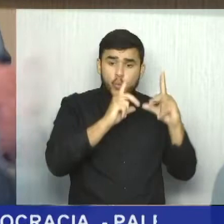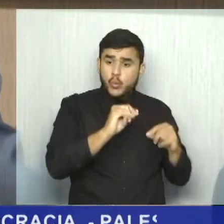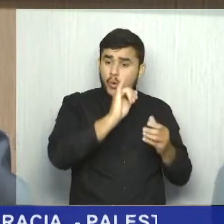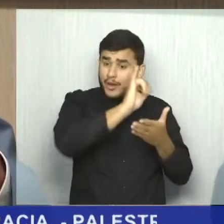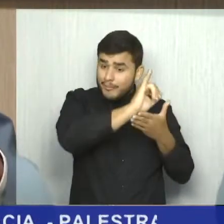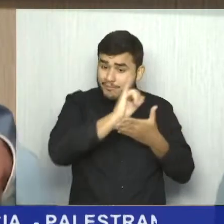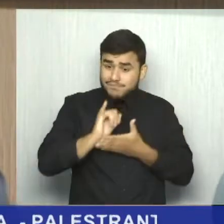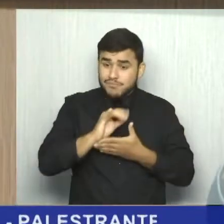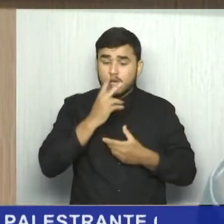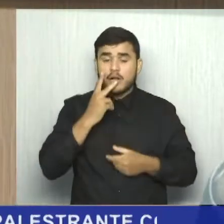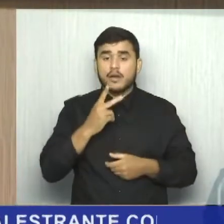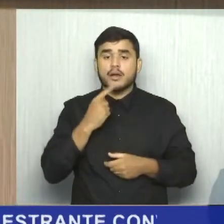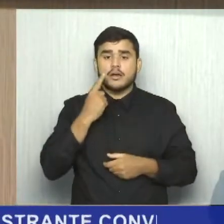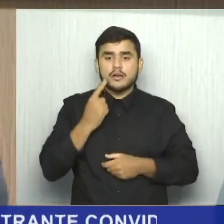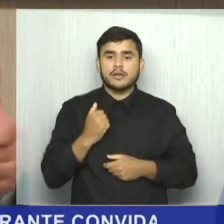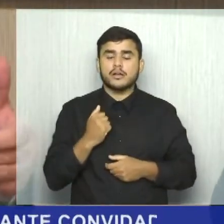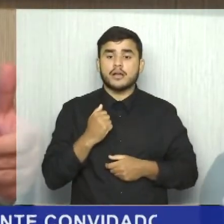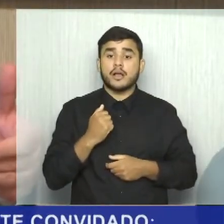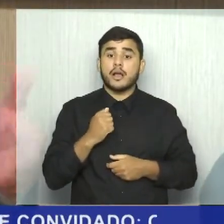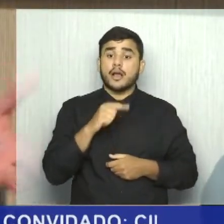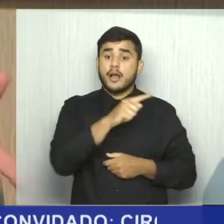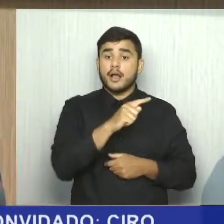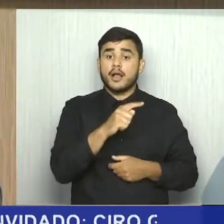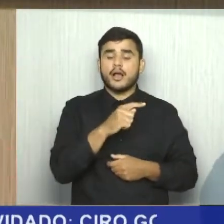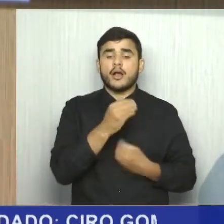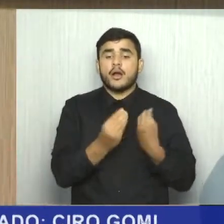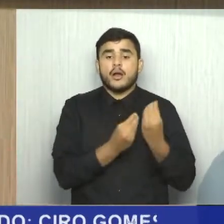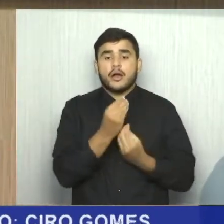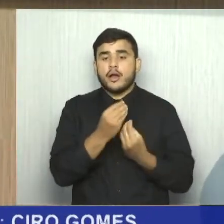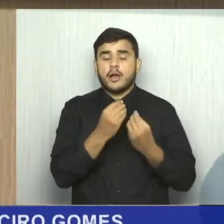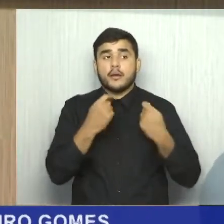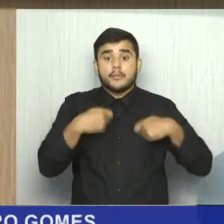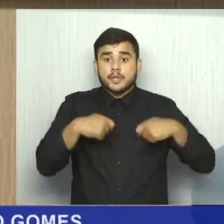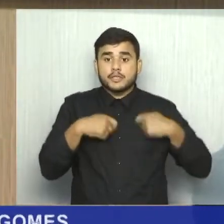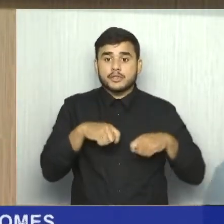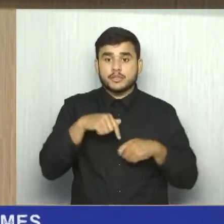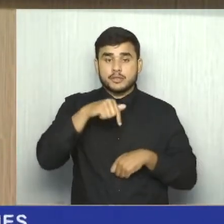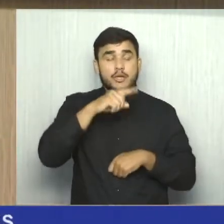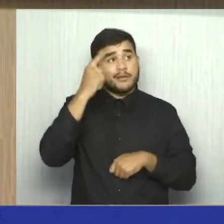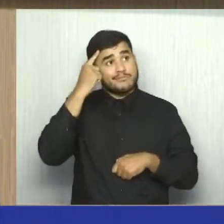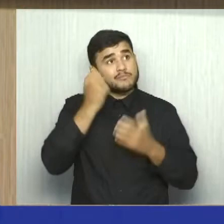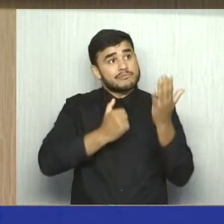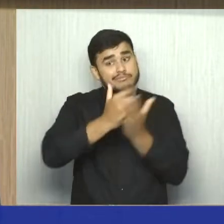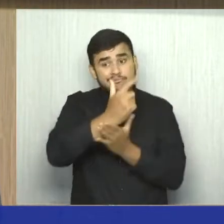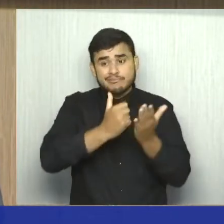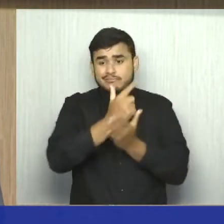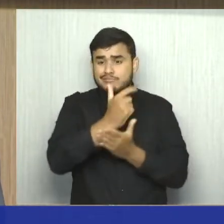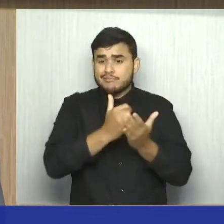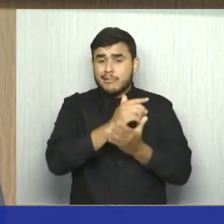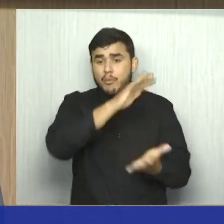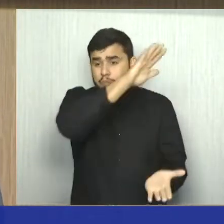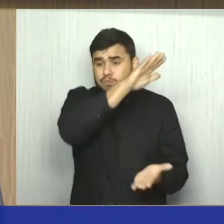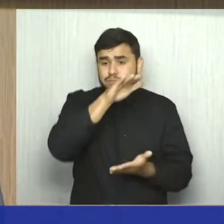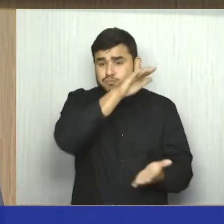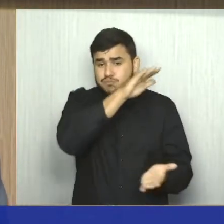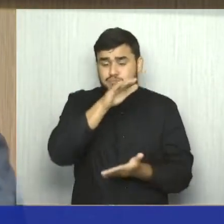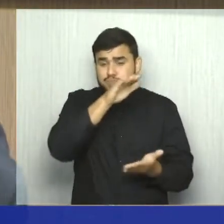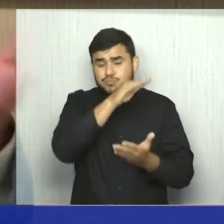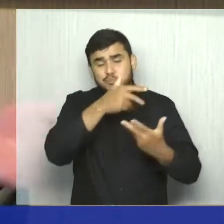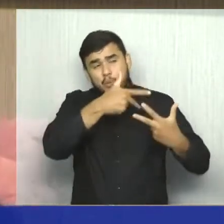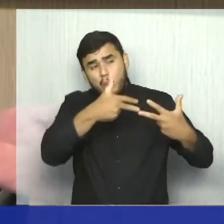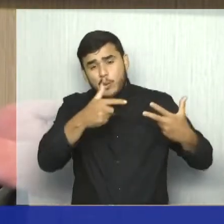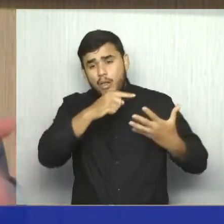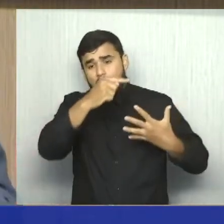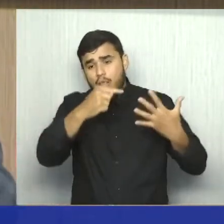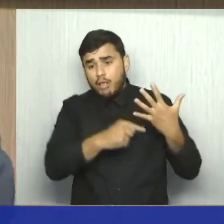estrangeiro com grande volume era a pista por onde fazia clara a necessidade de se abrir uma indústria brasileira. Se eu importava chá, pá, picareta, etc.,